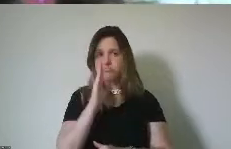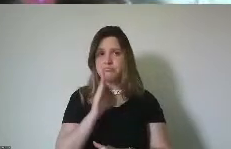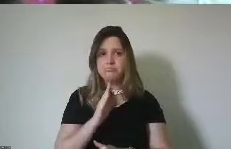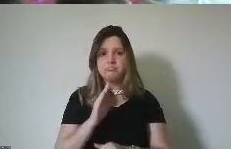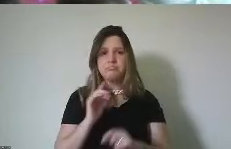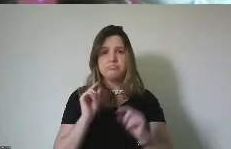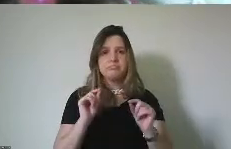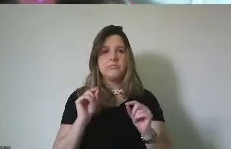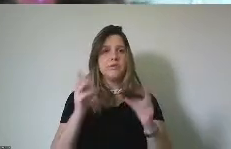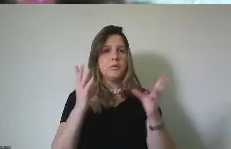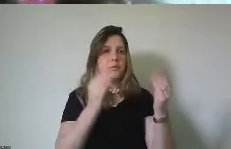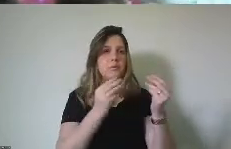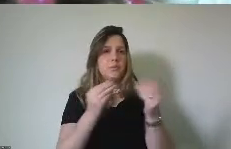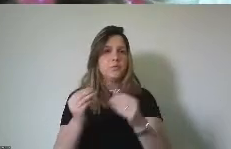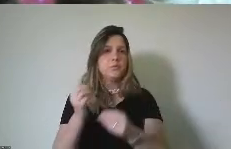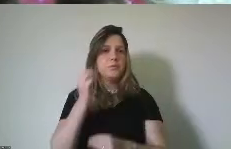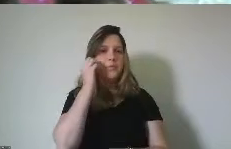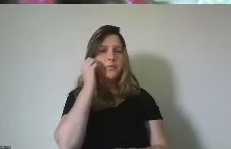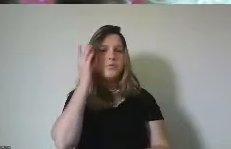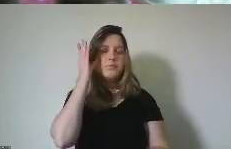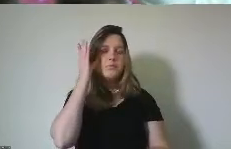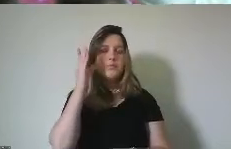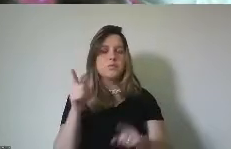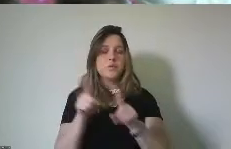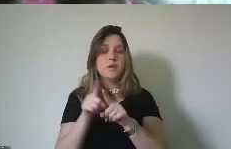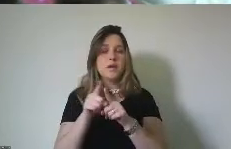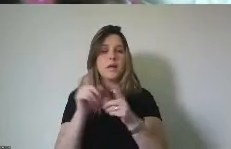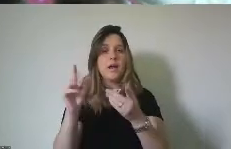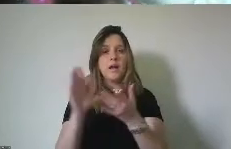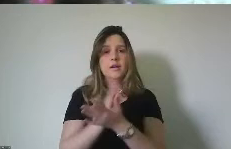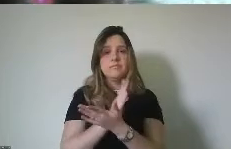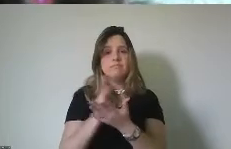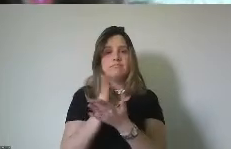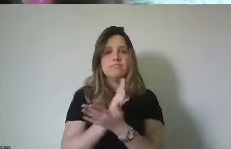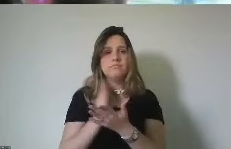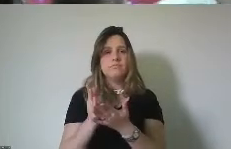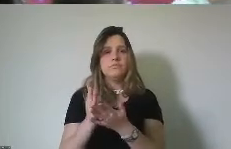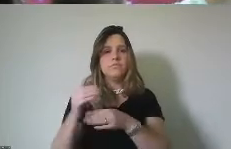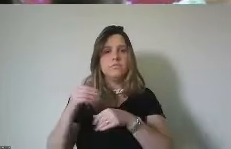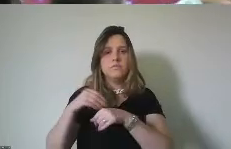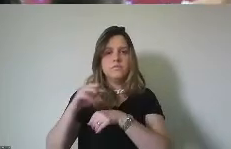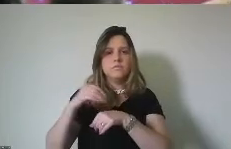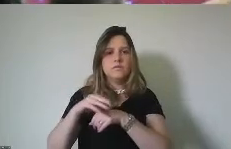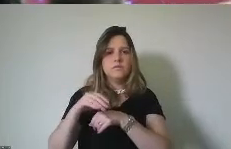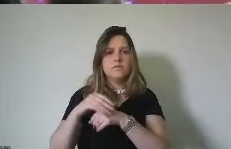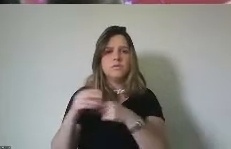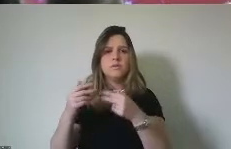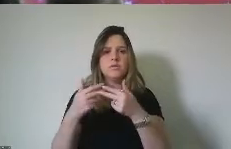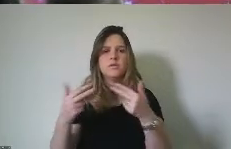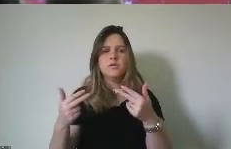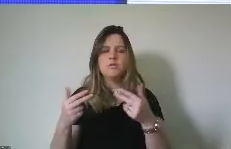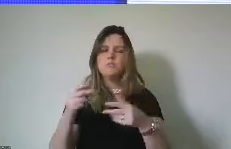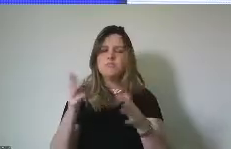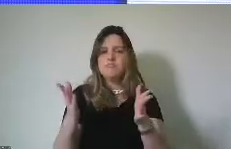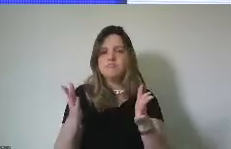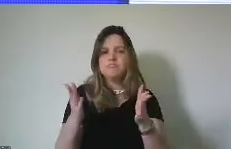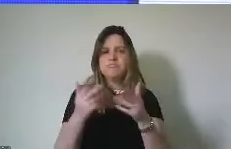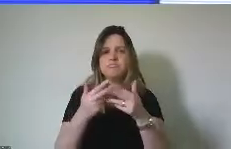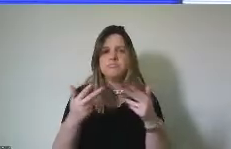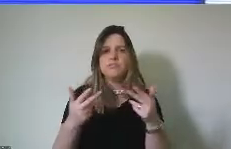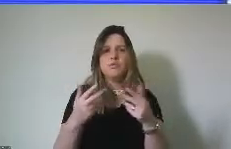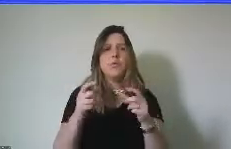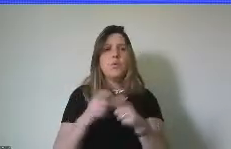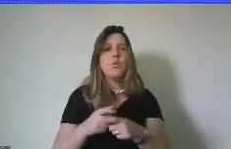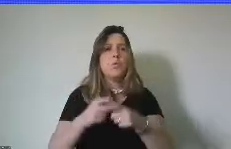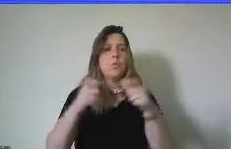muita frequência lá da PSR é Poxa mas essa sua história Luís ela não conversa com o crescimento da